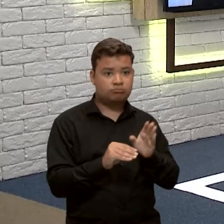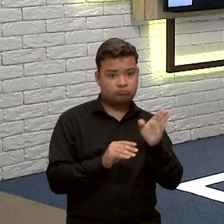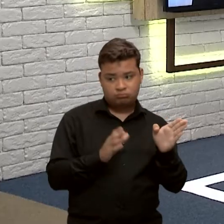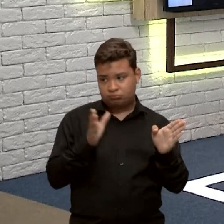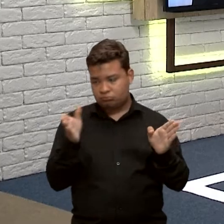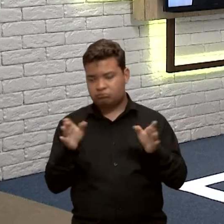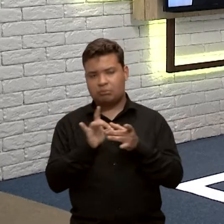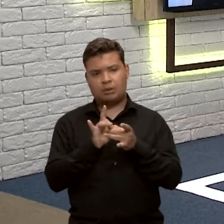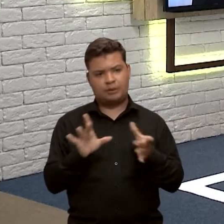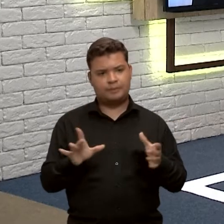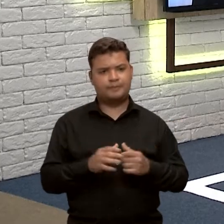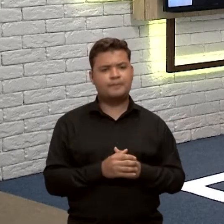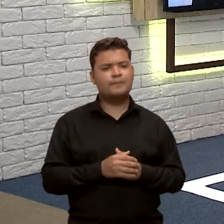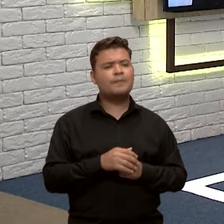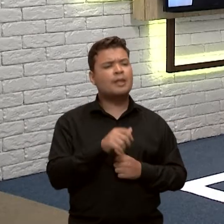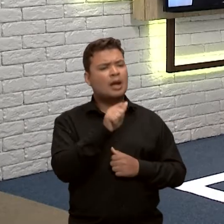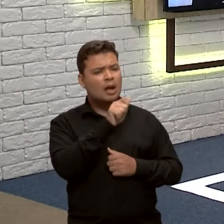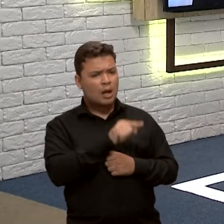repetir, então,